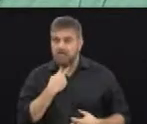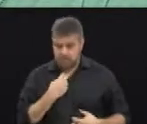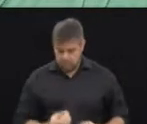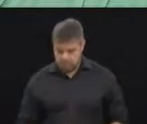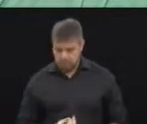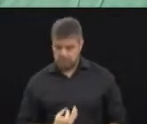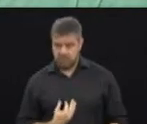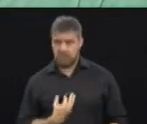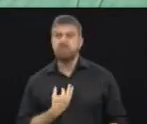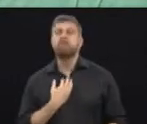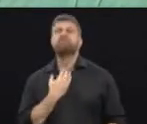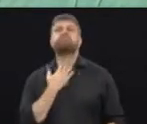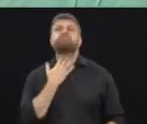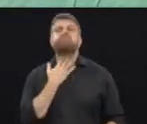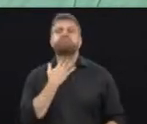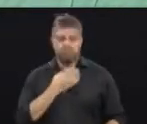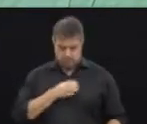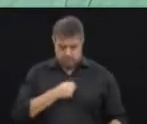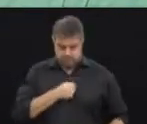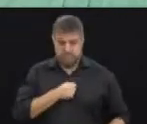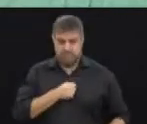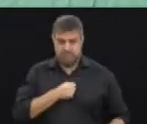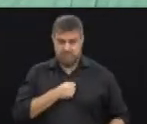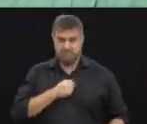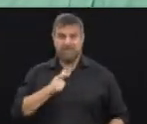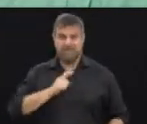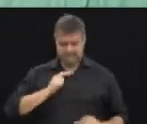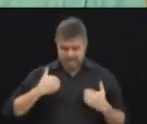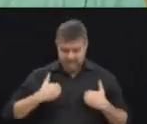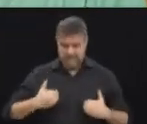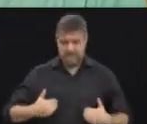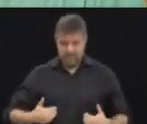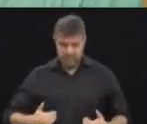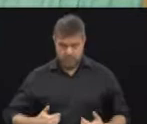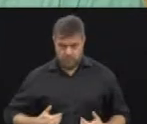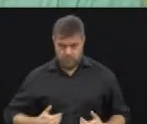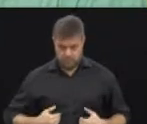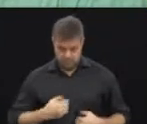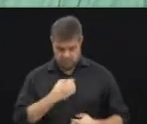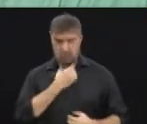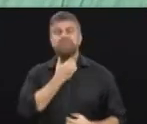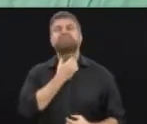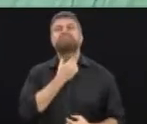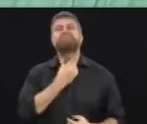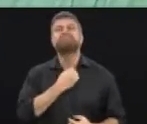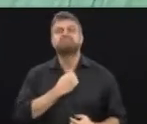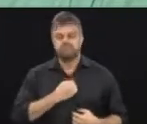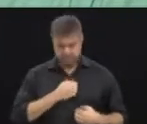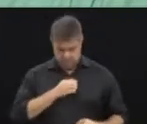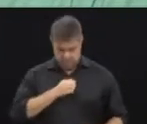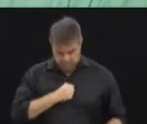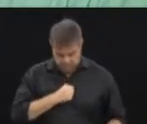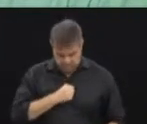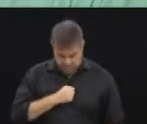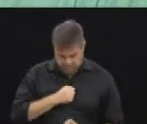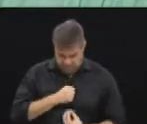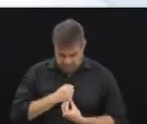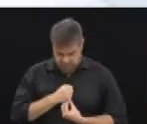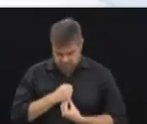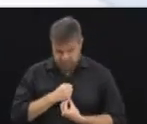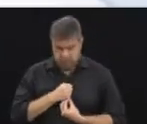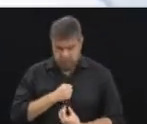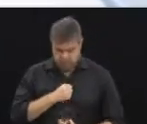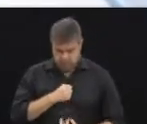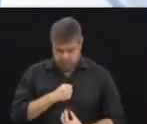deve voltar para o esôfago. Existem alguns mecanismos anatômicos fisiológicos que